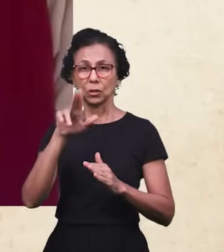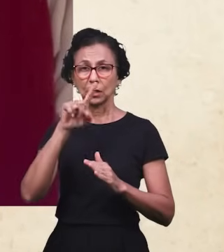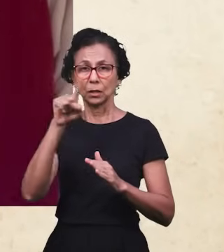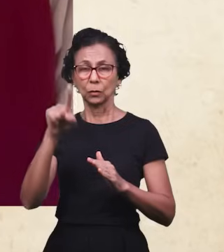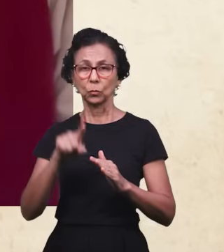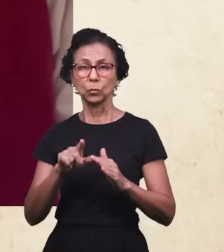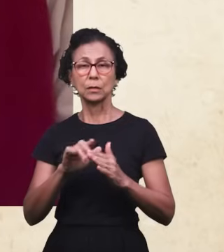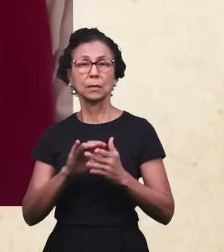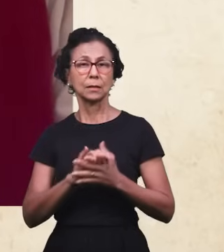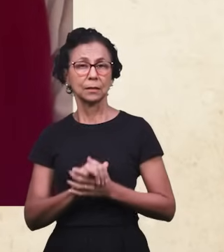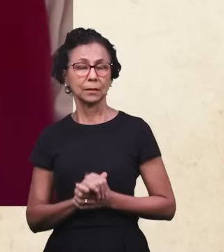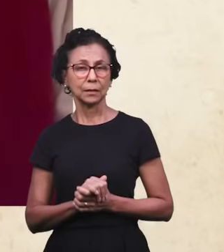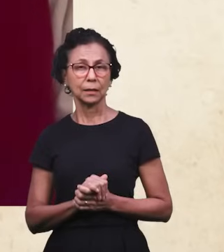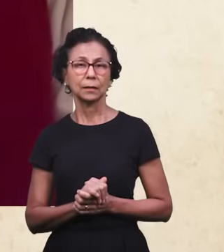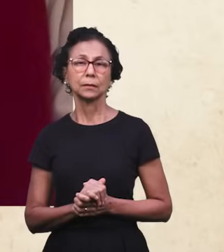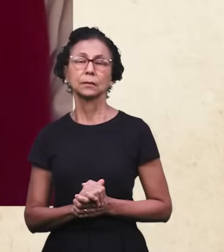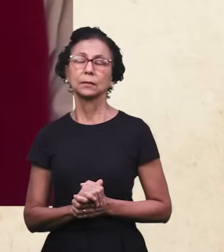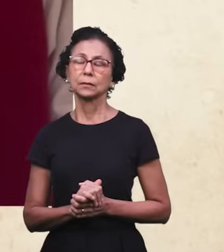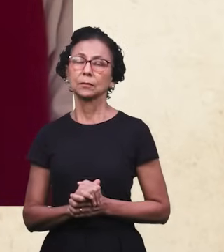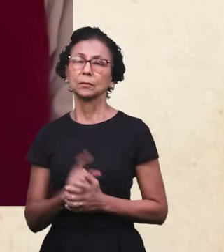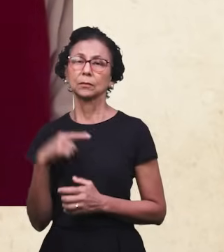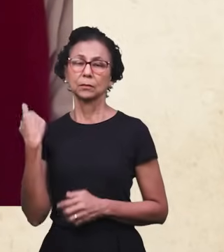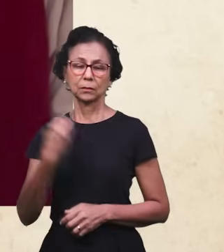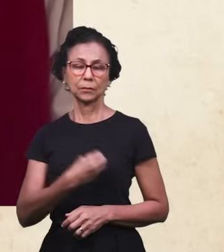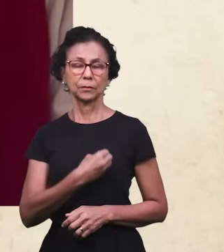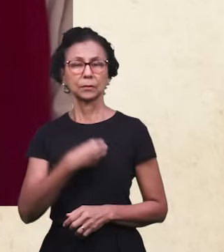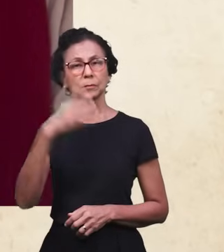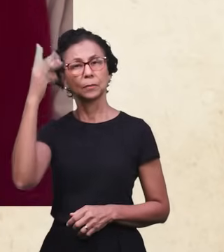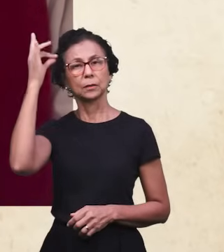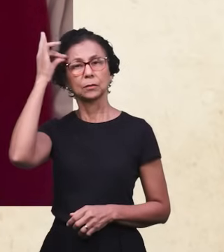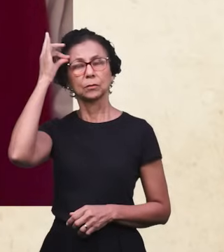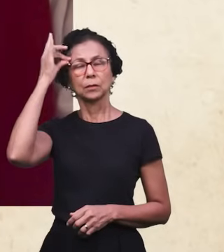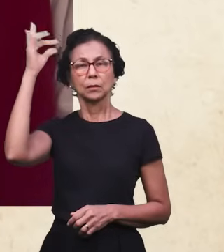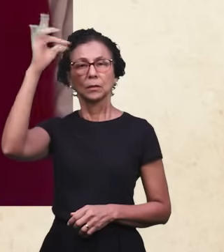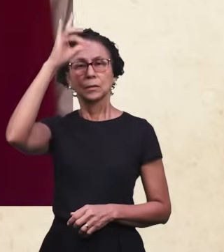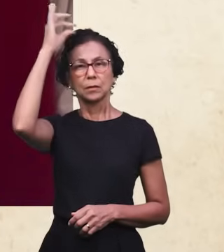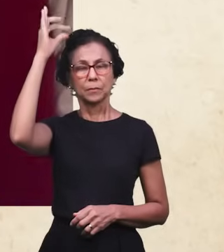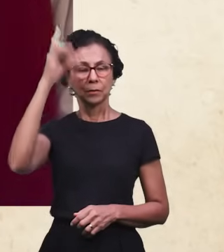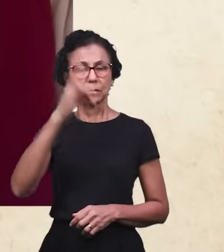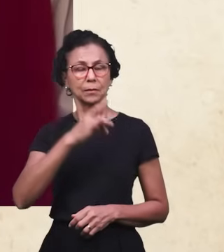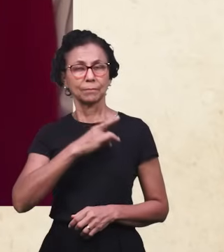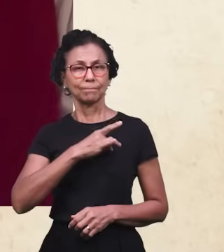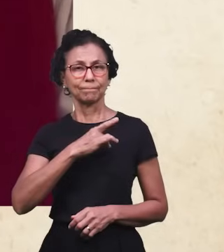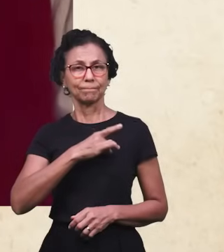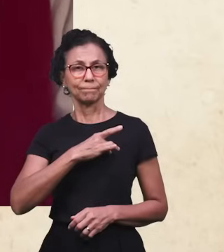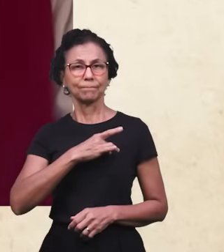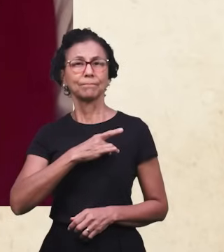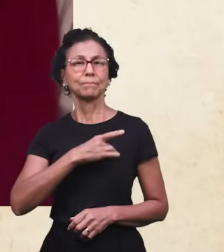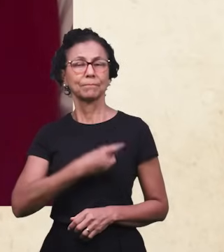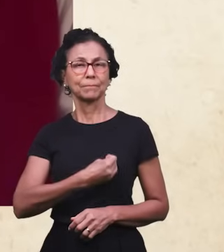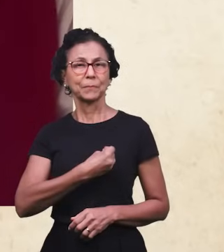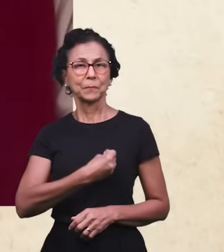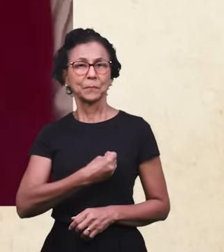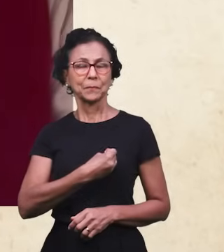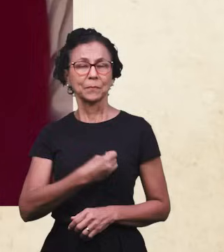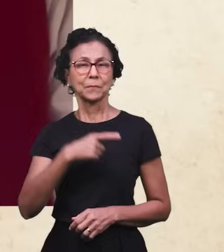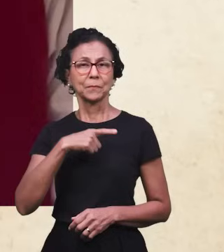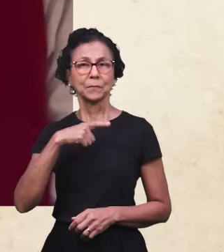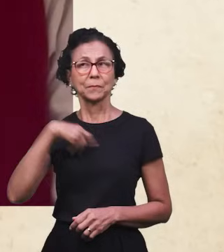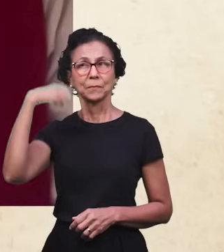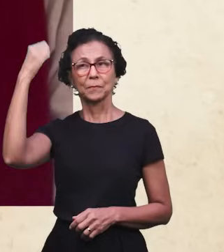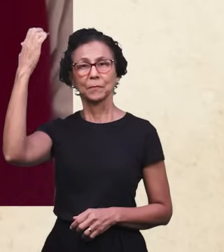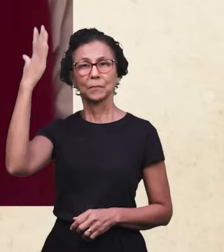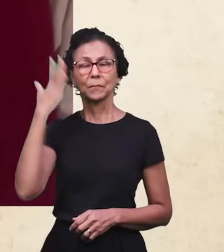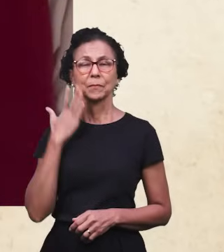também na habitação, na nossa casa espiritual, a luz da revelação. Então, em breve, a